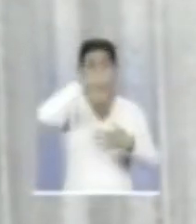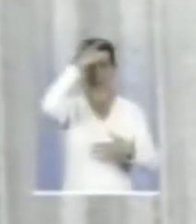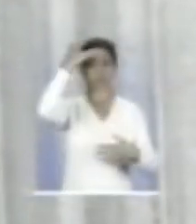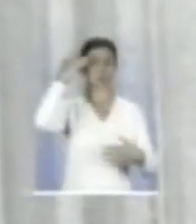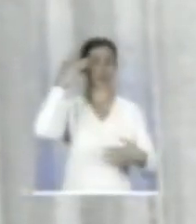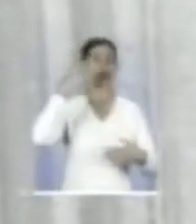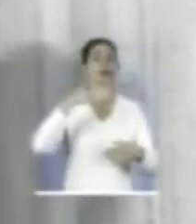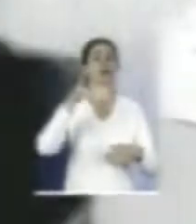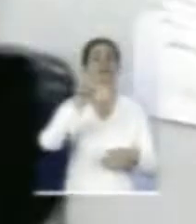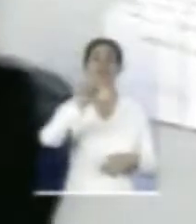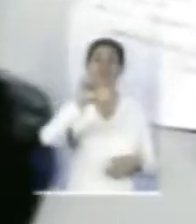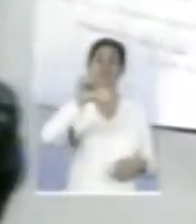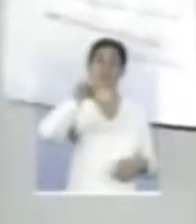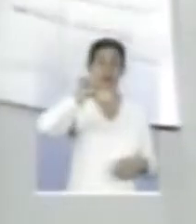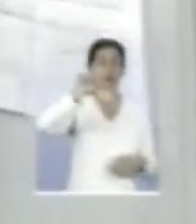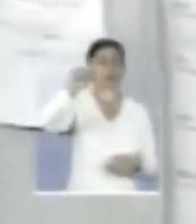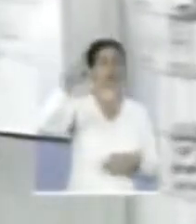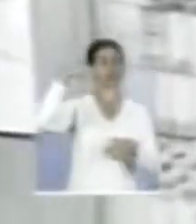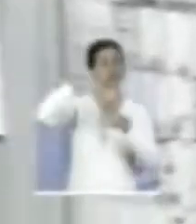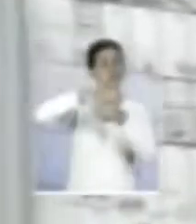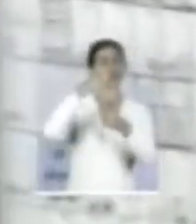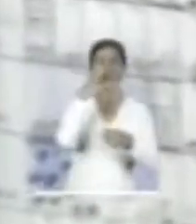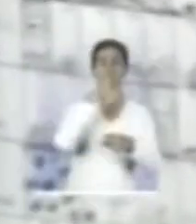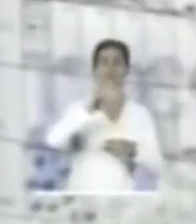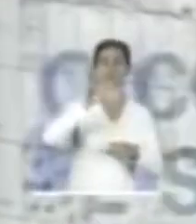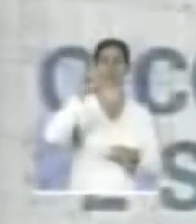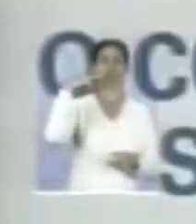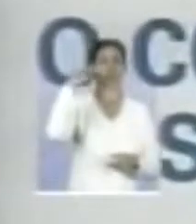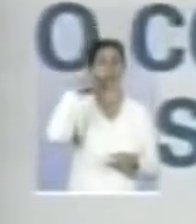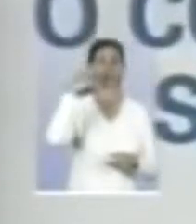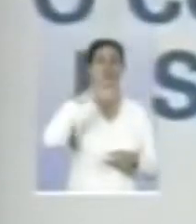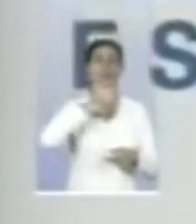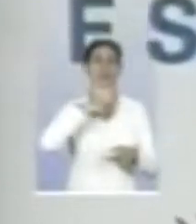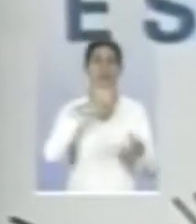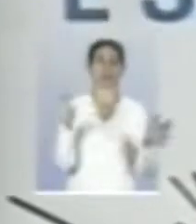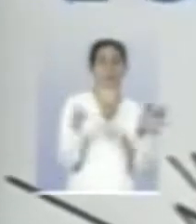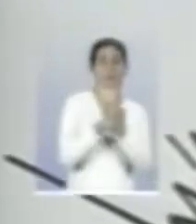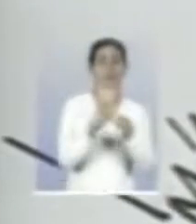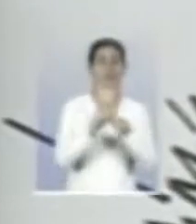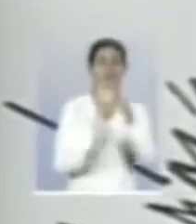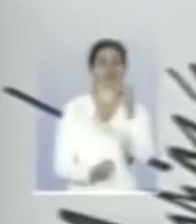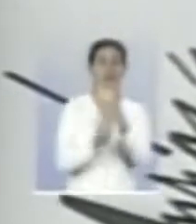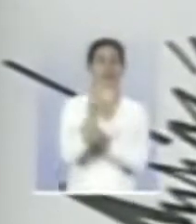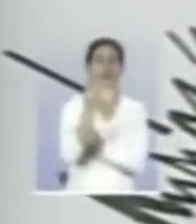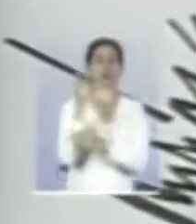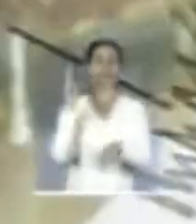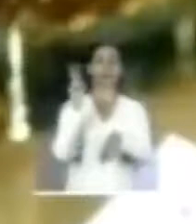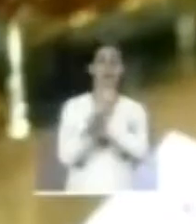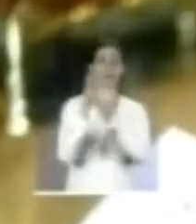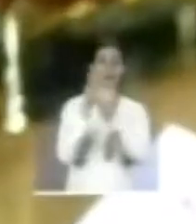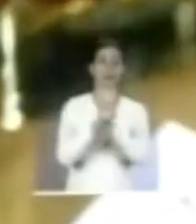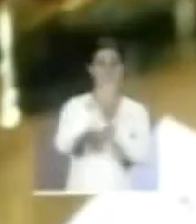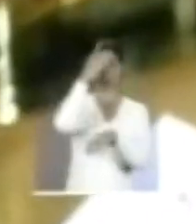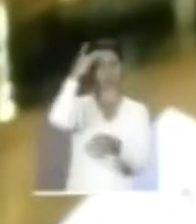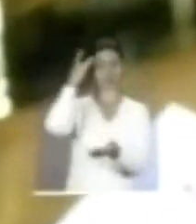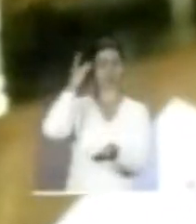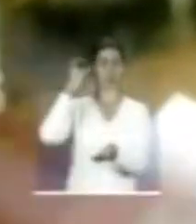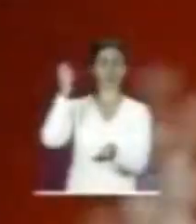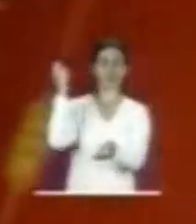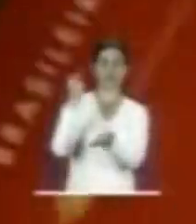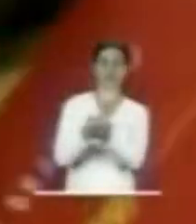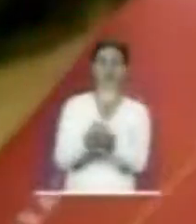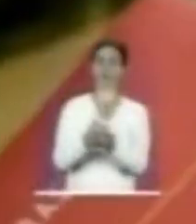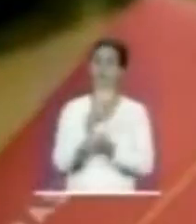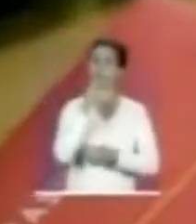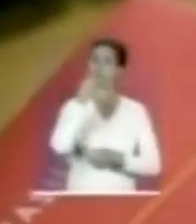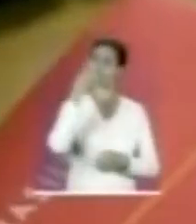povo, Geraldo Alckmin foi eleito 3 vezes deputado. Foi o deputado do Código de Defesa do Consumidor. Um benefício